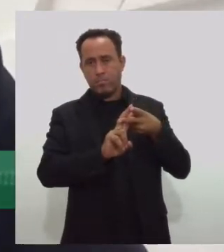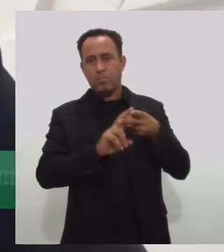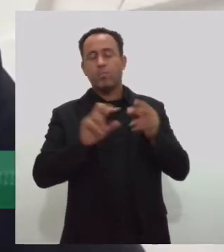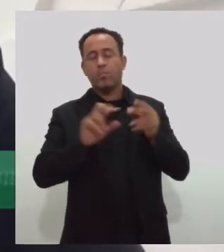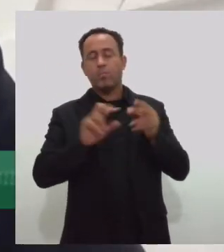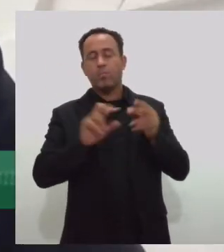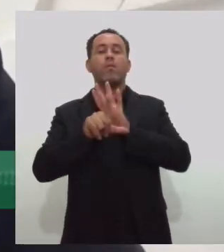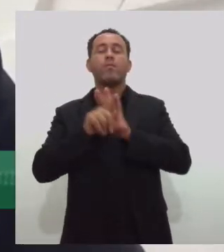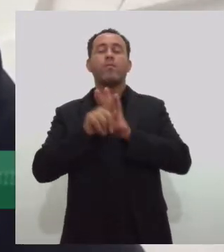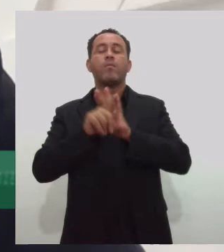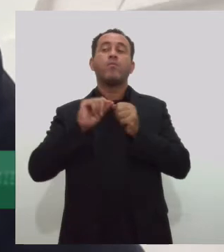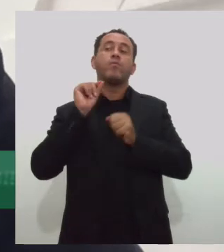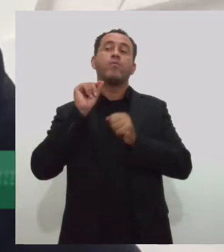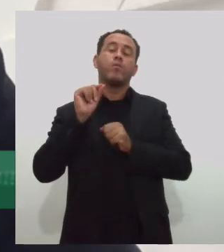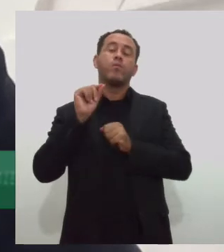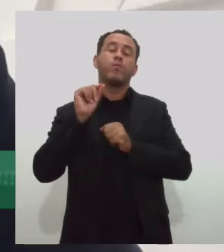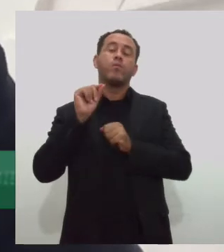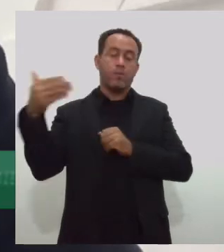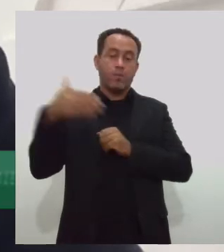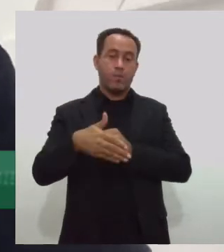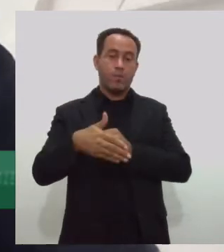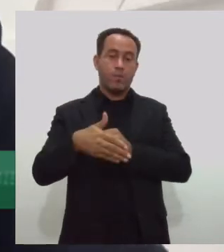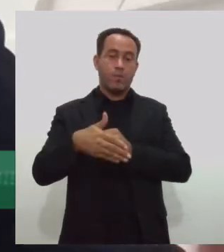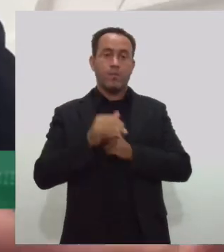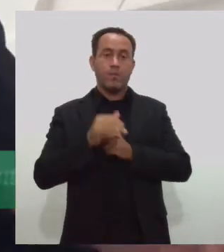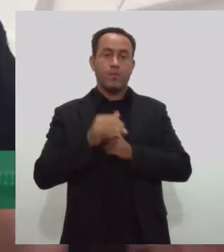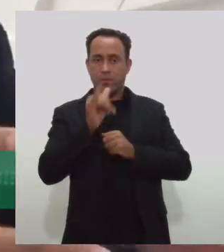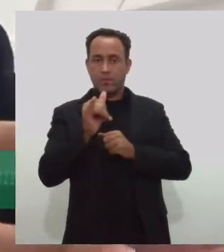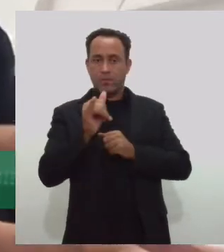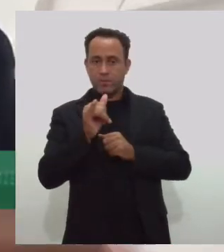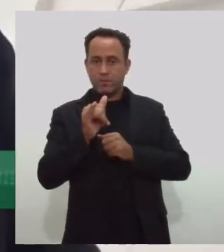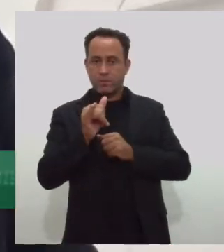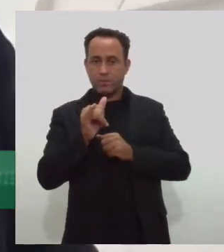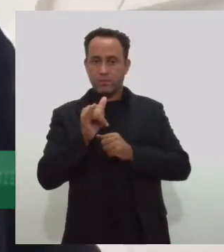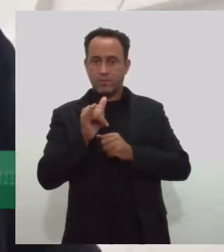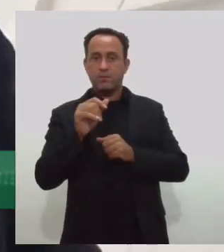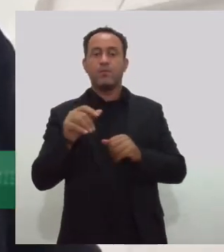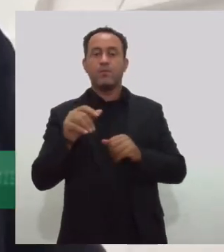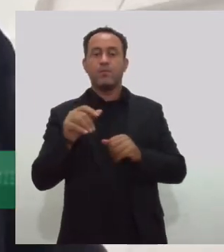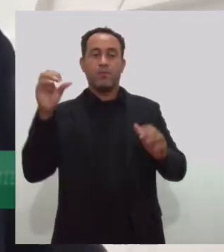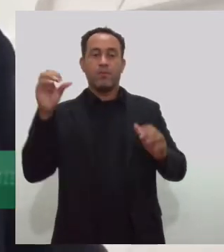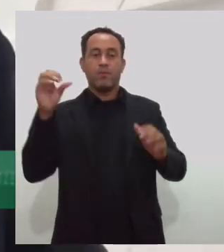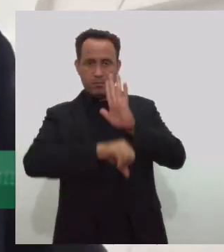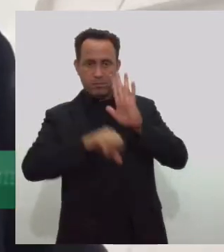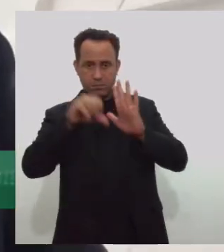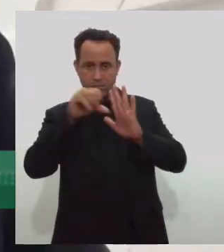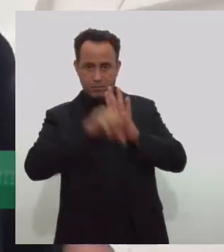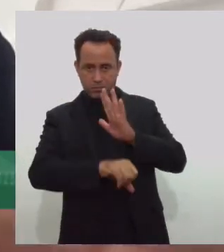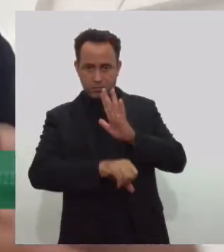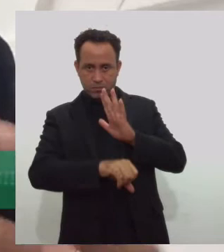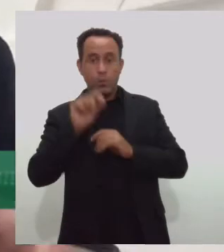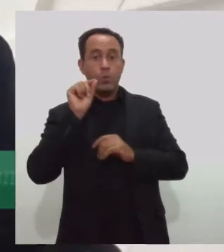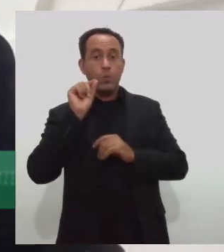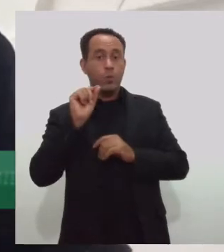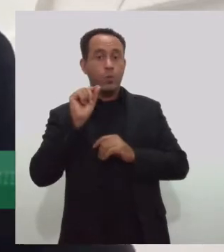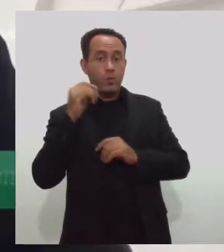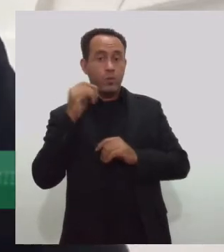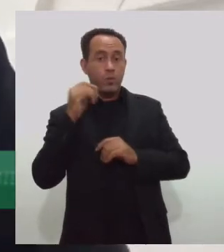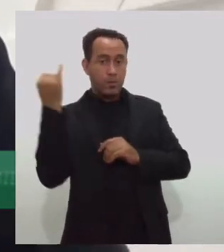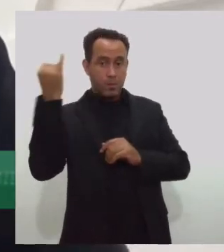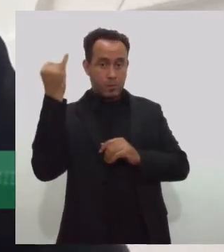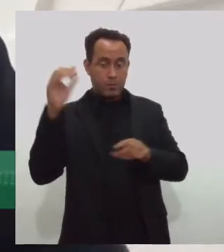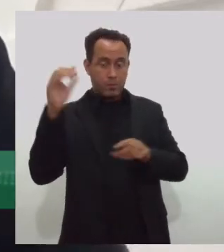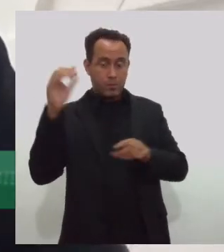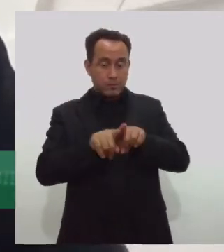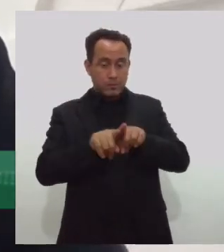fazer? A lei de improbidade veio dizer, além dessa questão penal, o que interessa também, como você